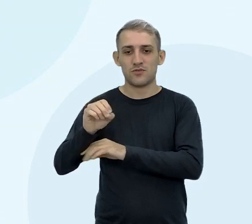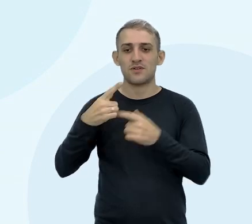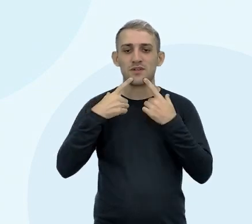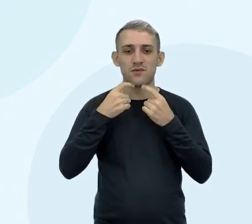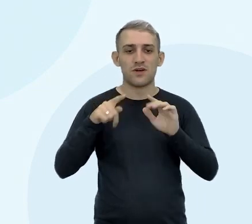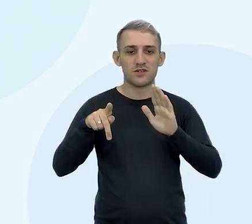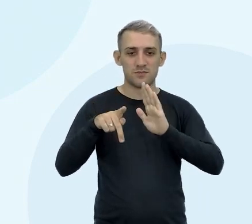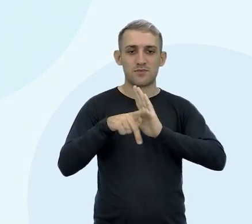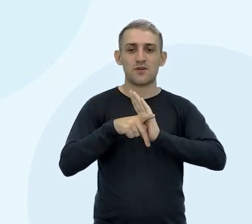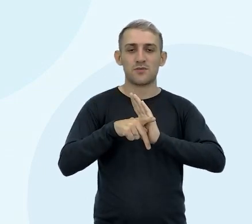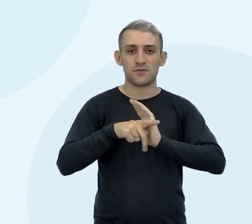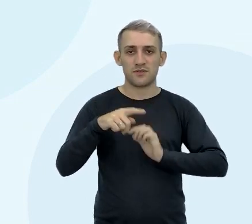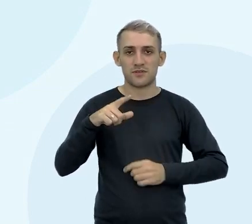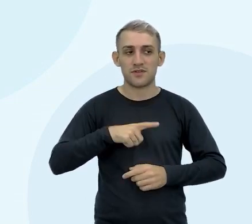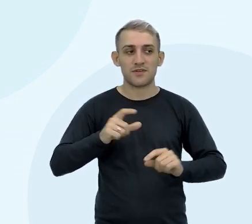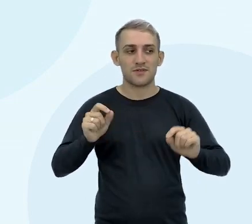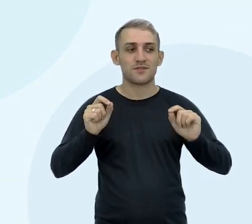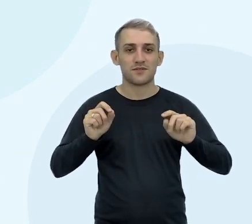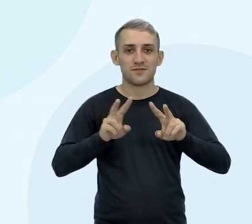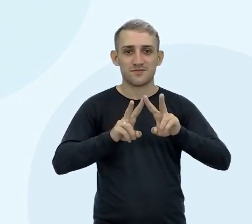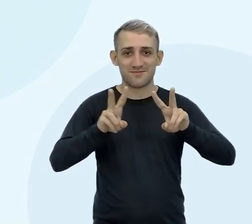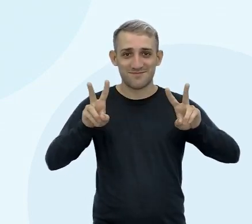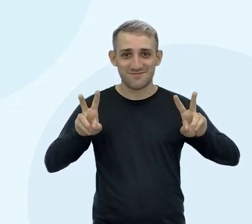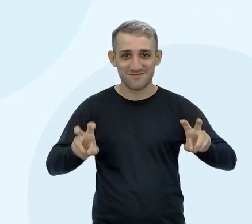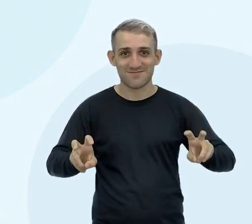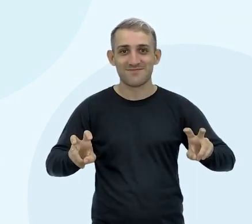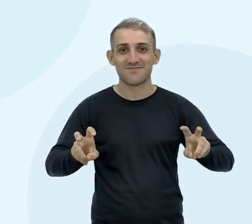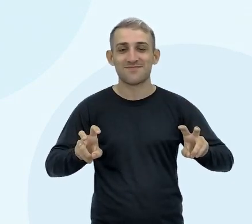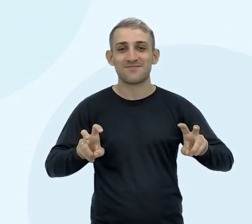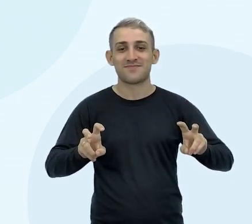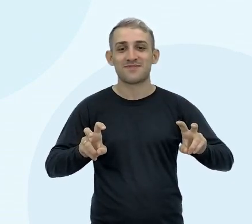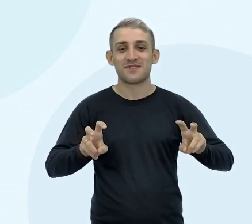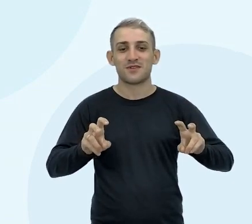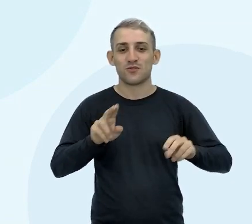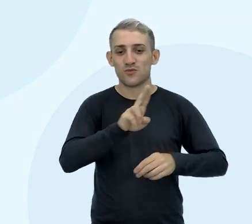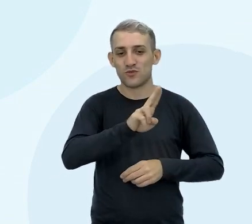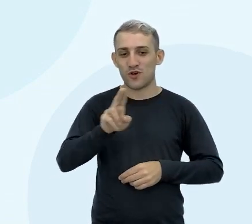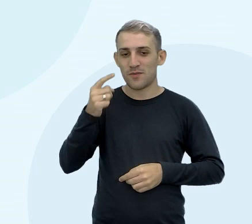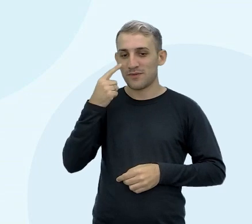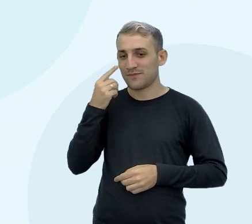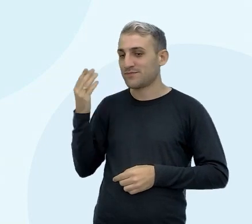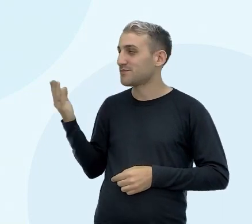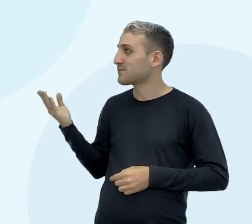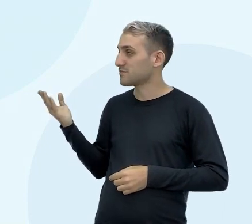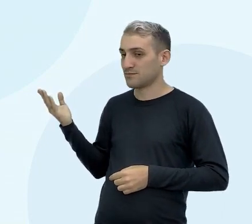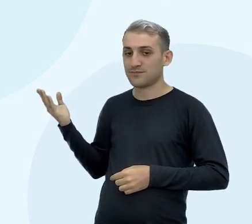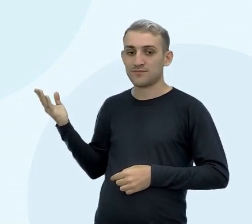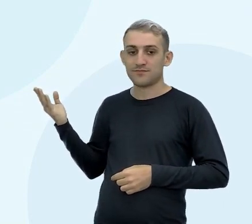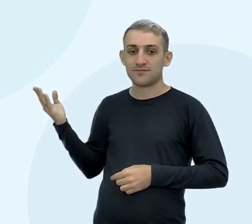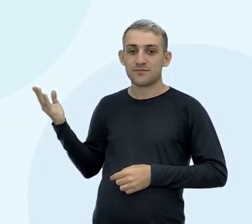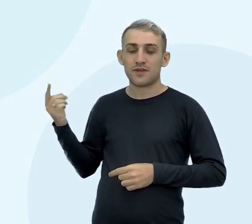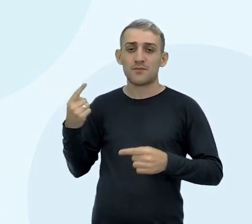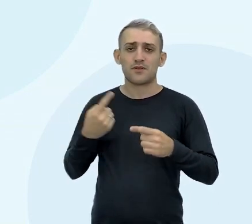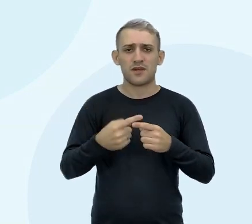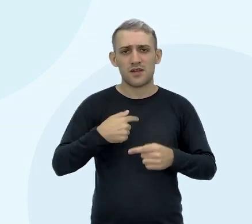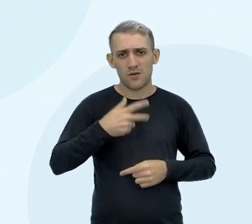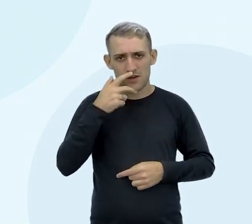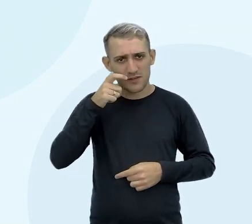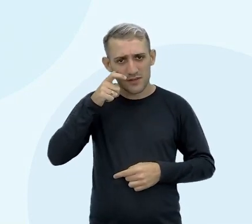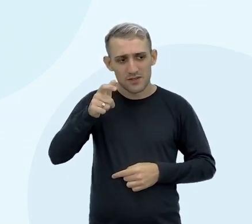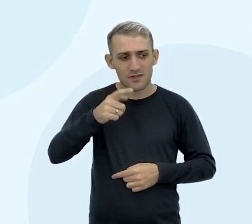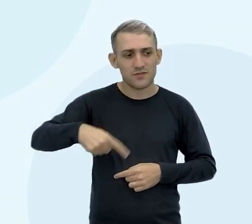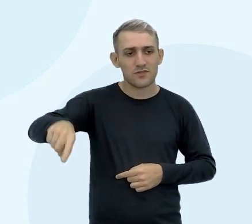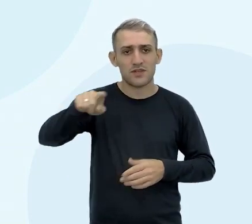vou até aqui, ó, grifar essa expressão pseudolinguagem aqui, ó, porque eu acho que é interessante